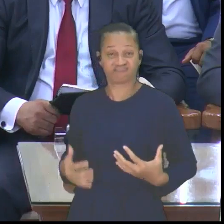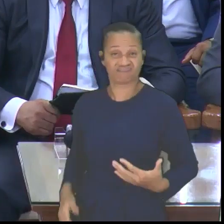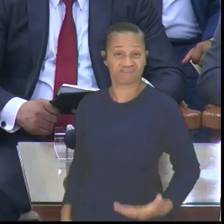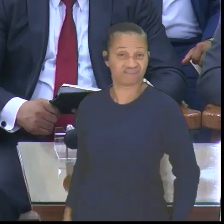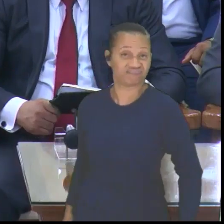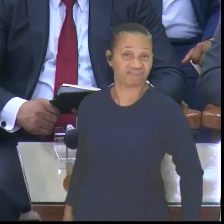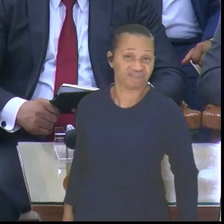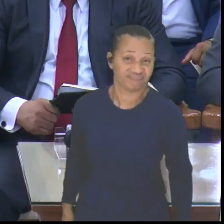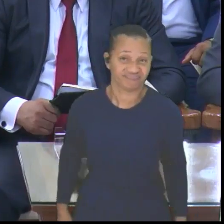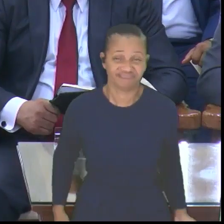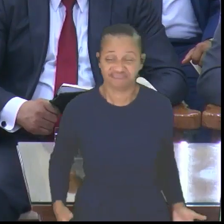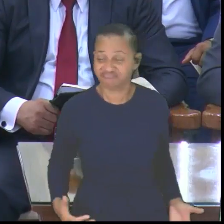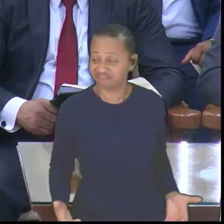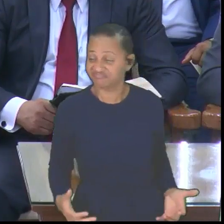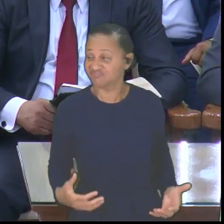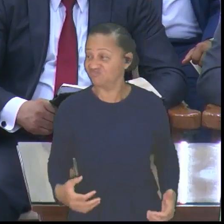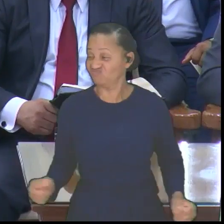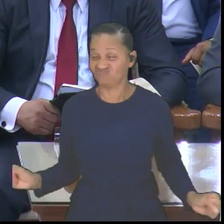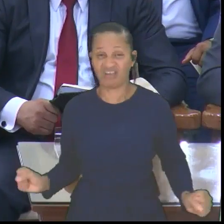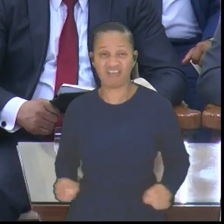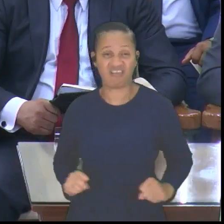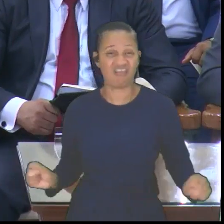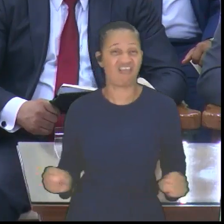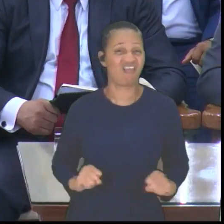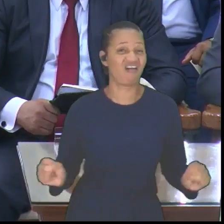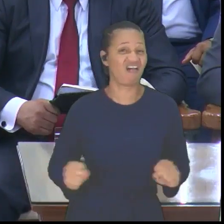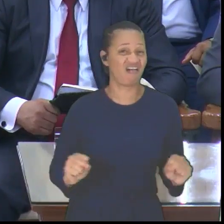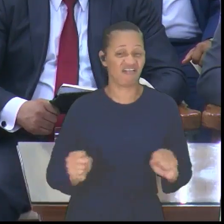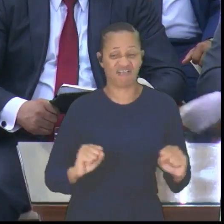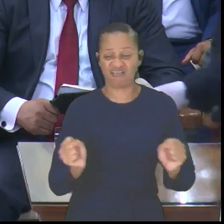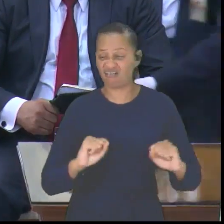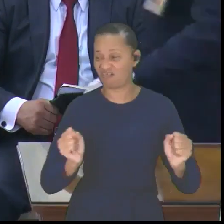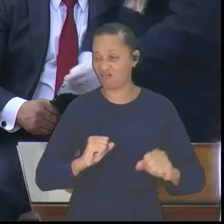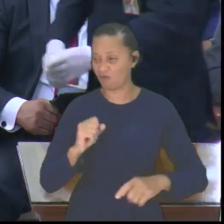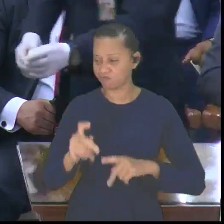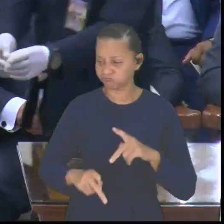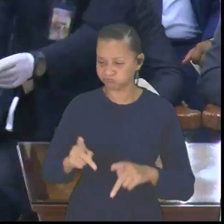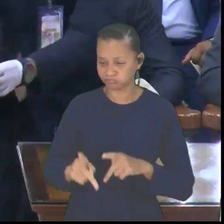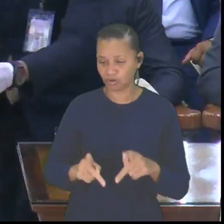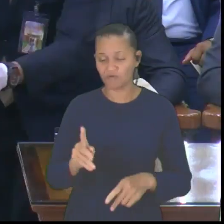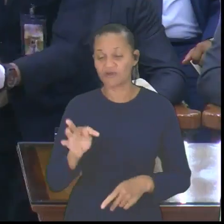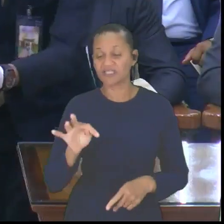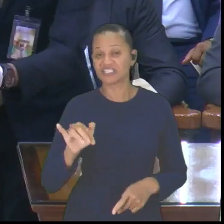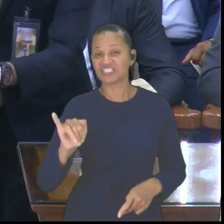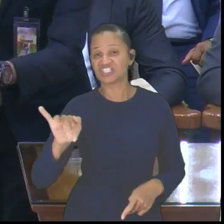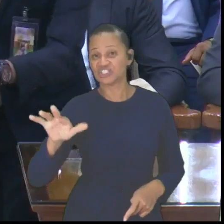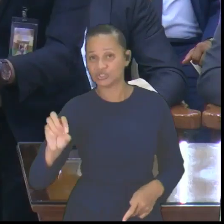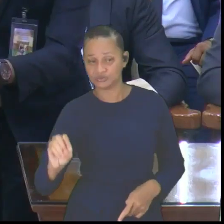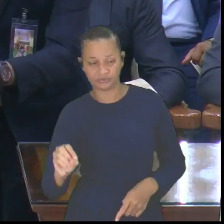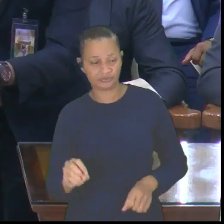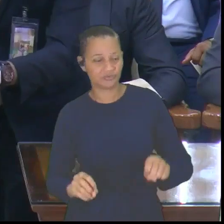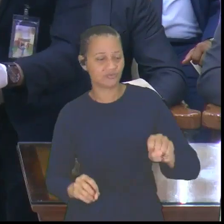estufado, um dia irritado com o povo de Tiro e de Sidom.